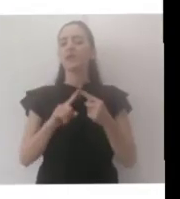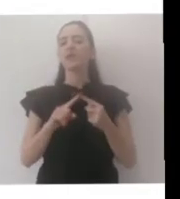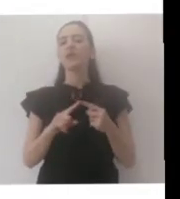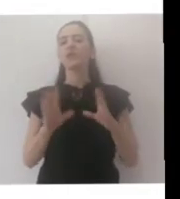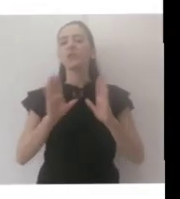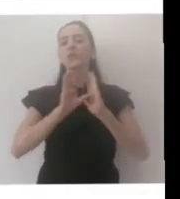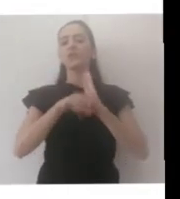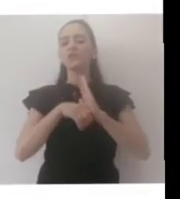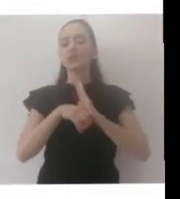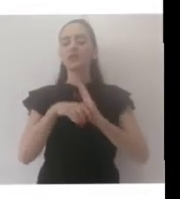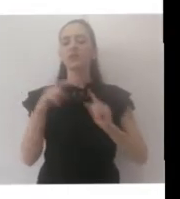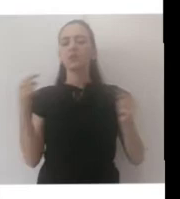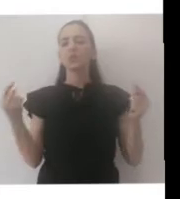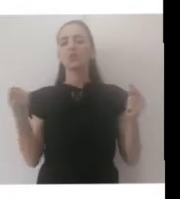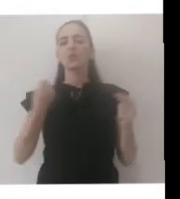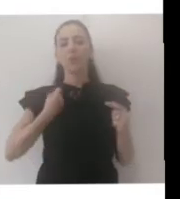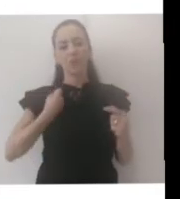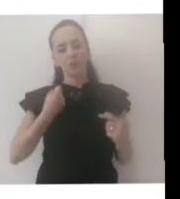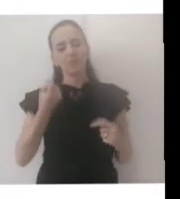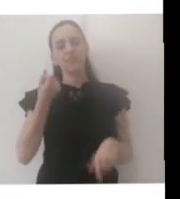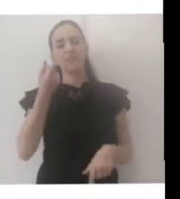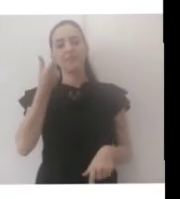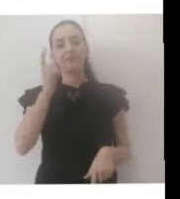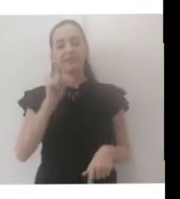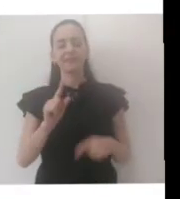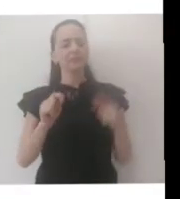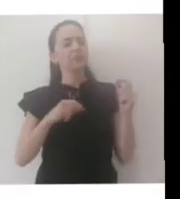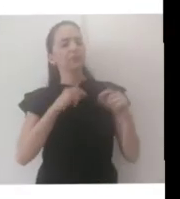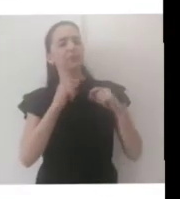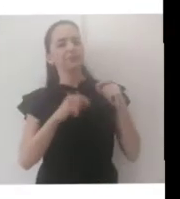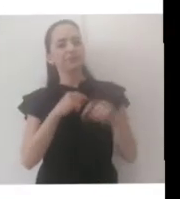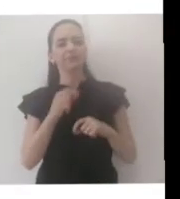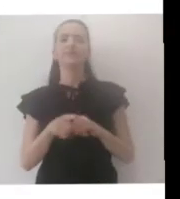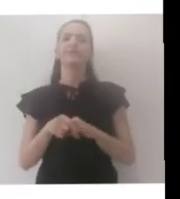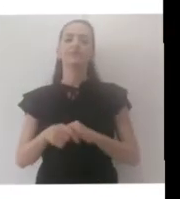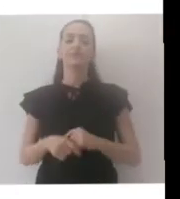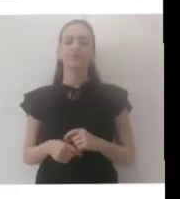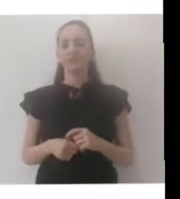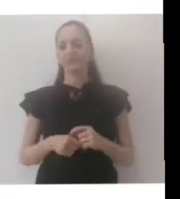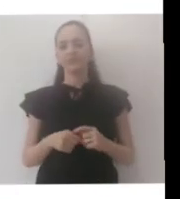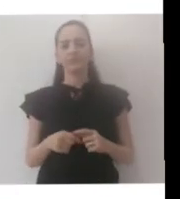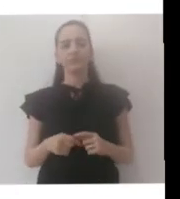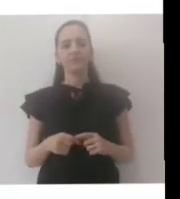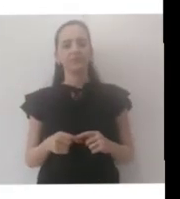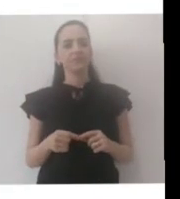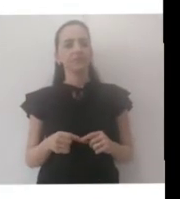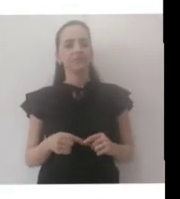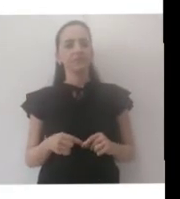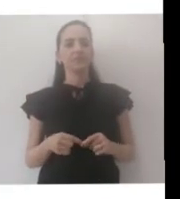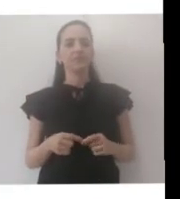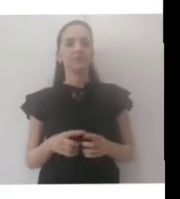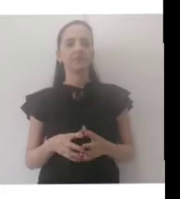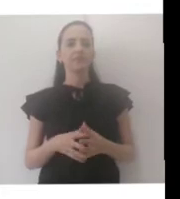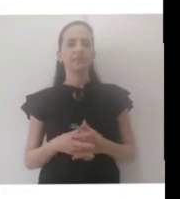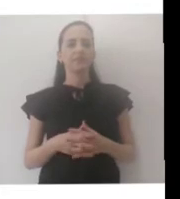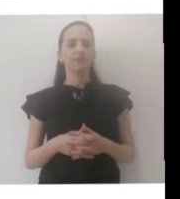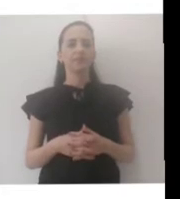número. Então, é a partir dessa abstração reflexiva que a criança vai construir este conceito de número. Vamos seguindo